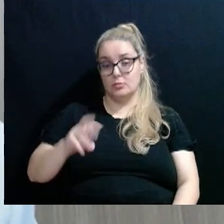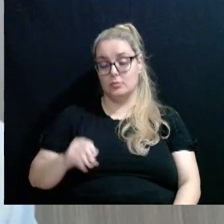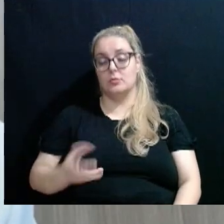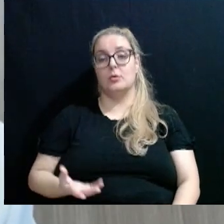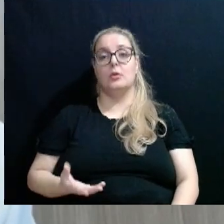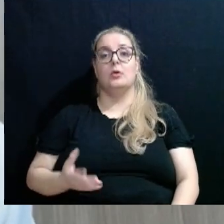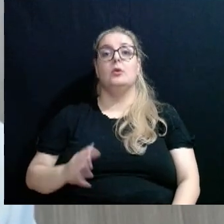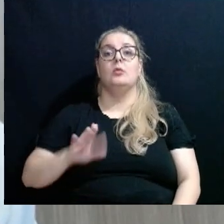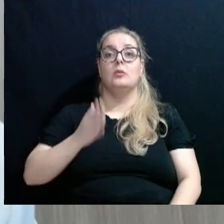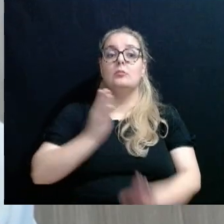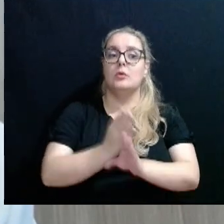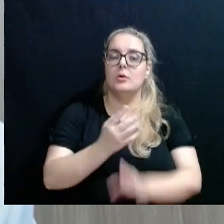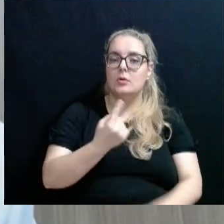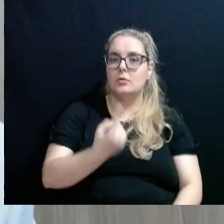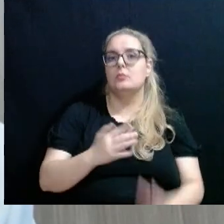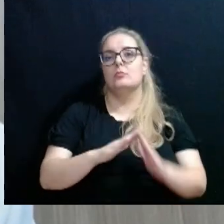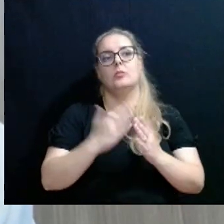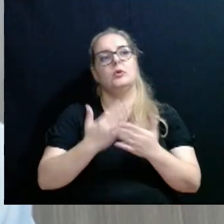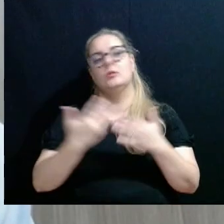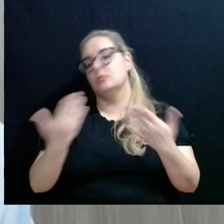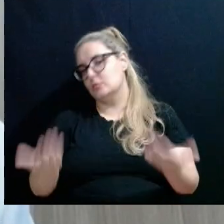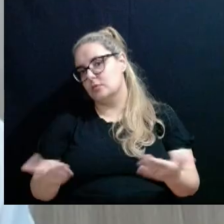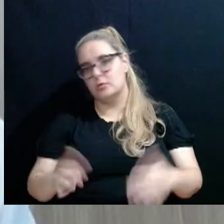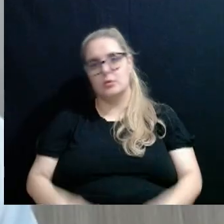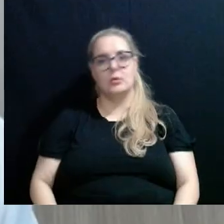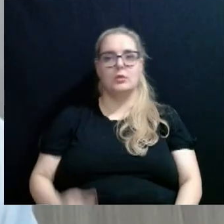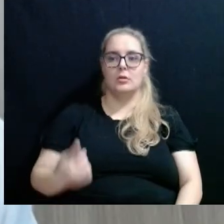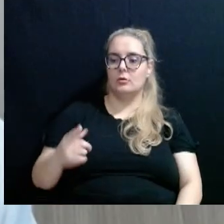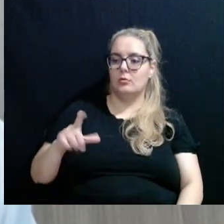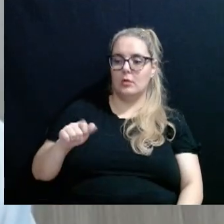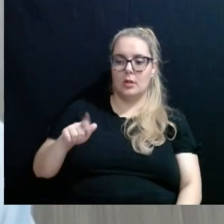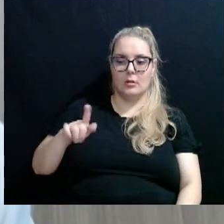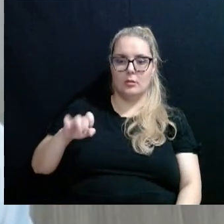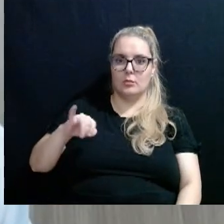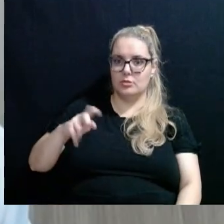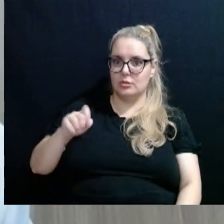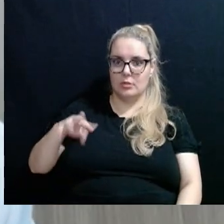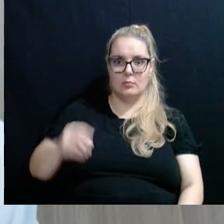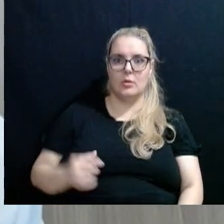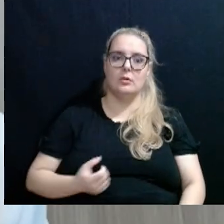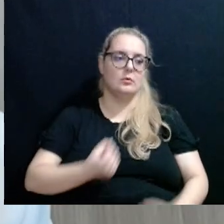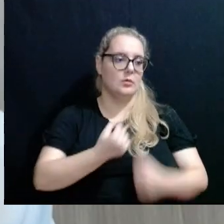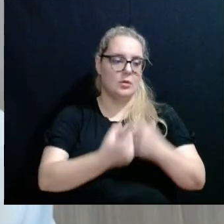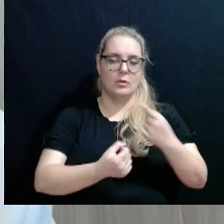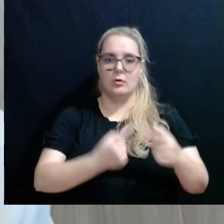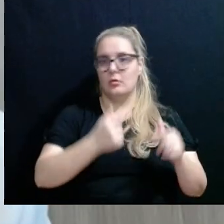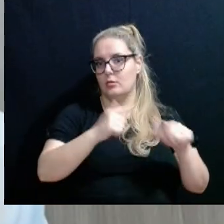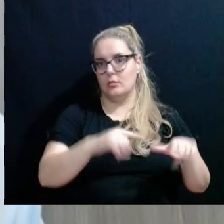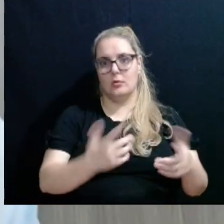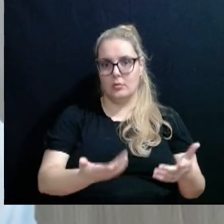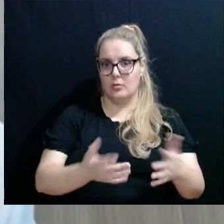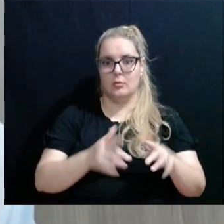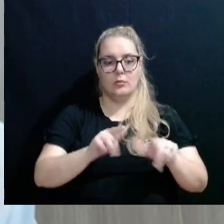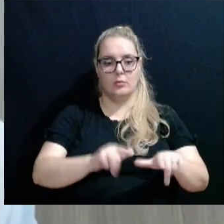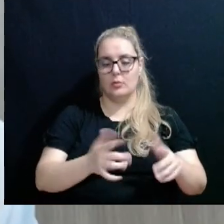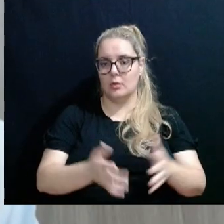a partir da identificação de um caso em uma escola, em um alojamento, em